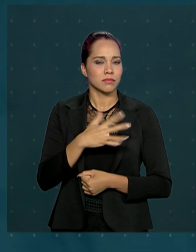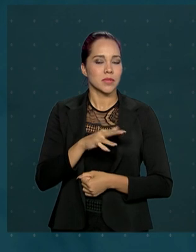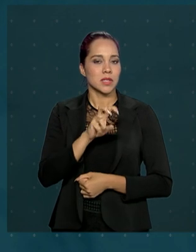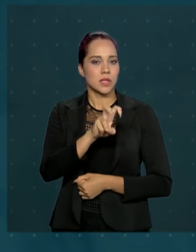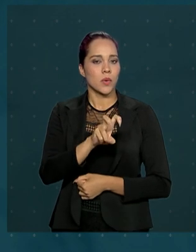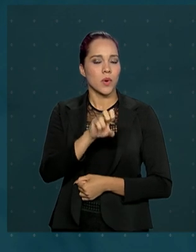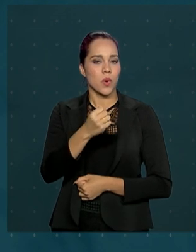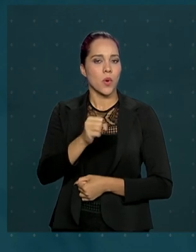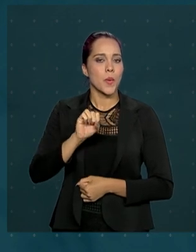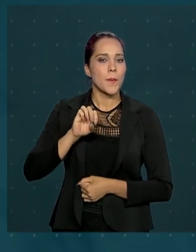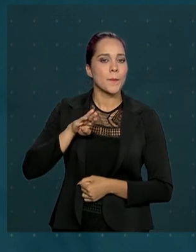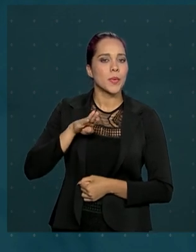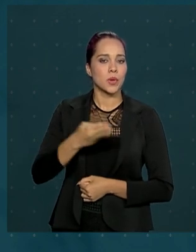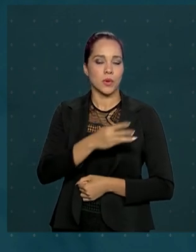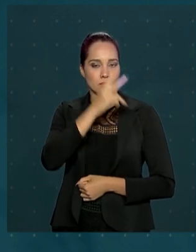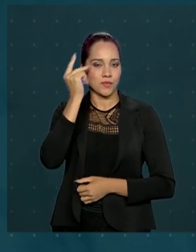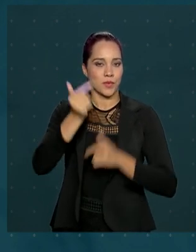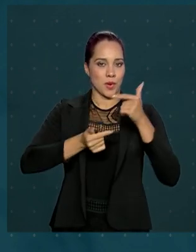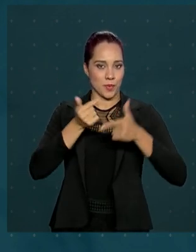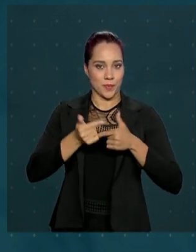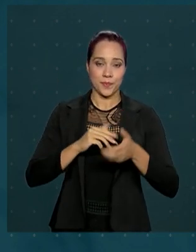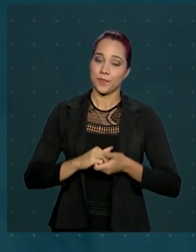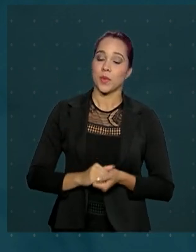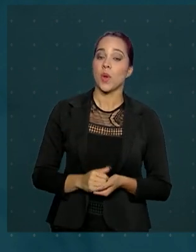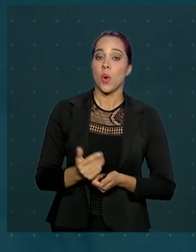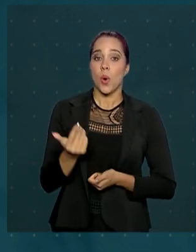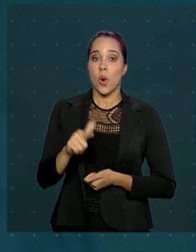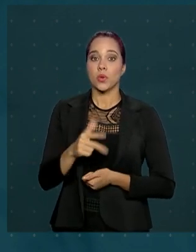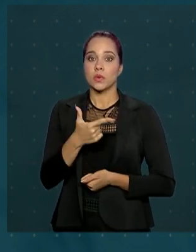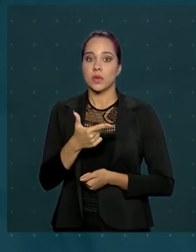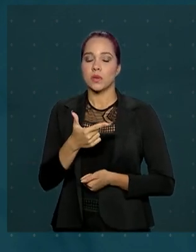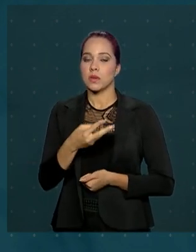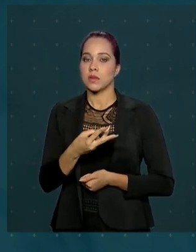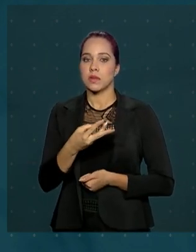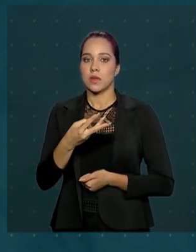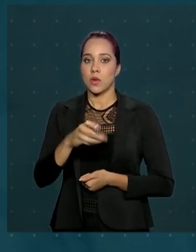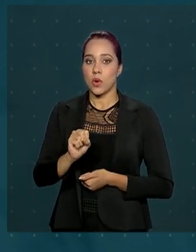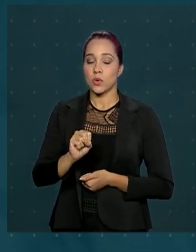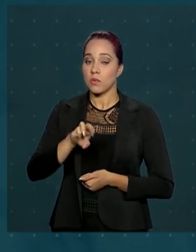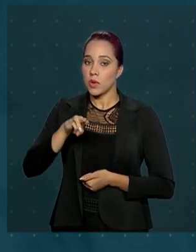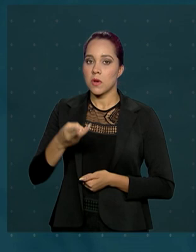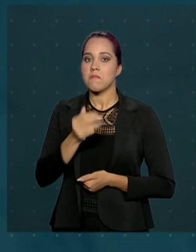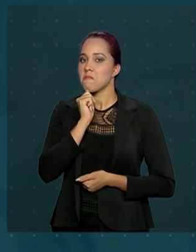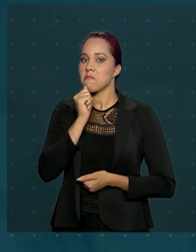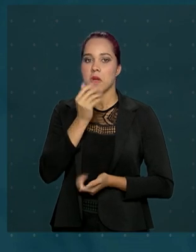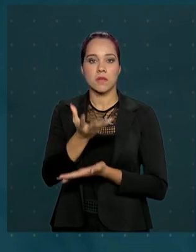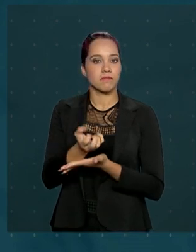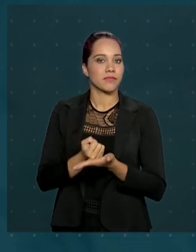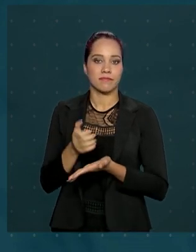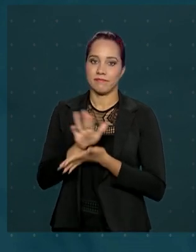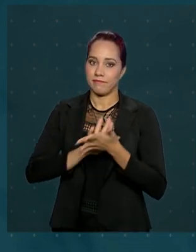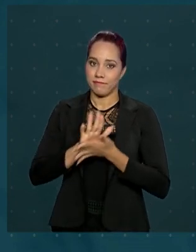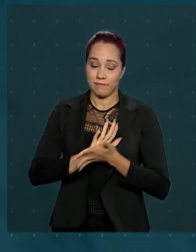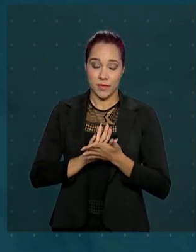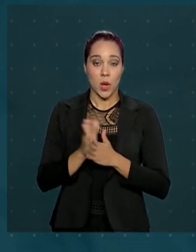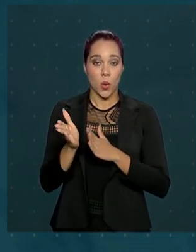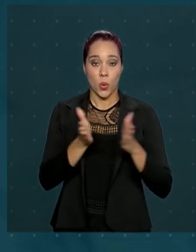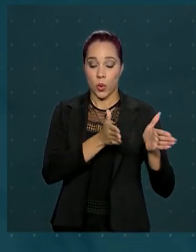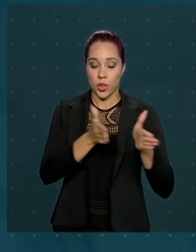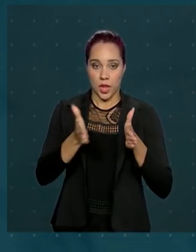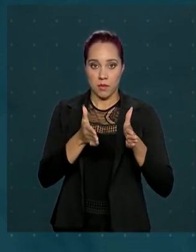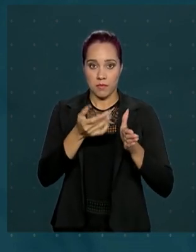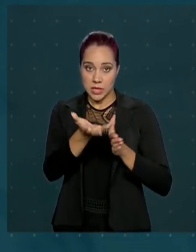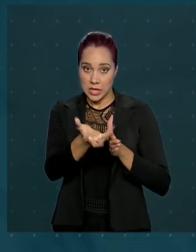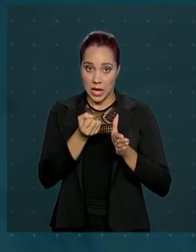58 milhões de trabalhadores outros 38 milhões ainda não retiraram o dinheiro o prazo para o